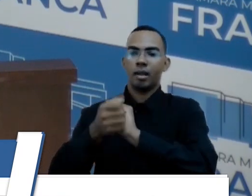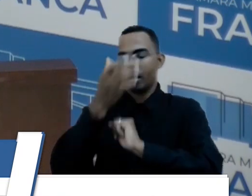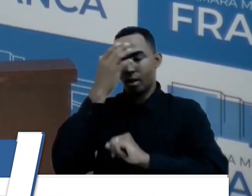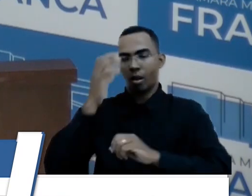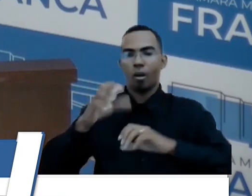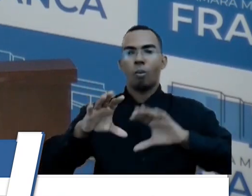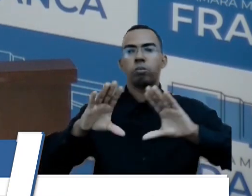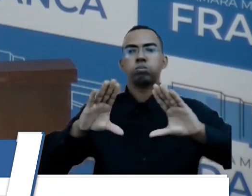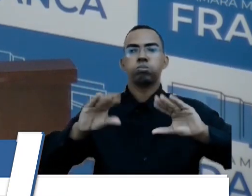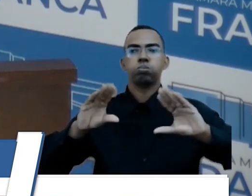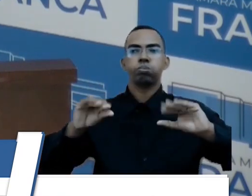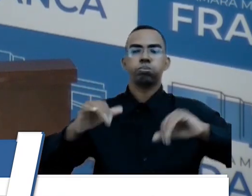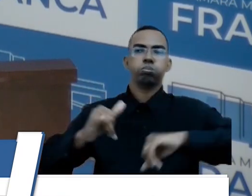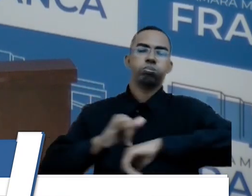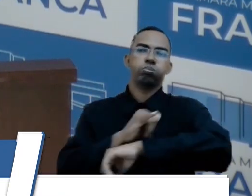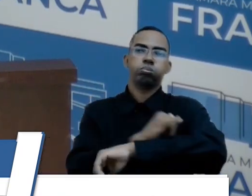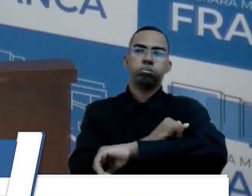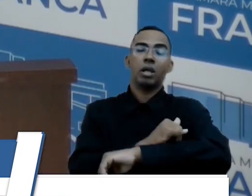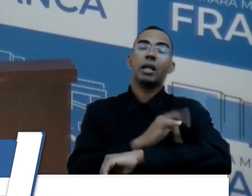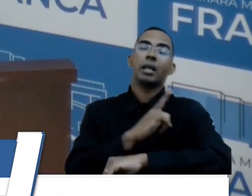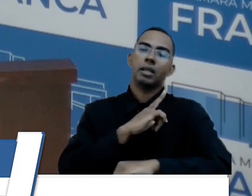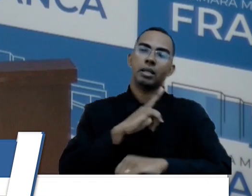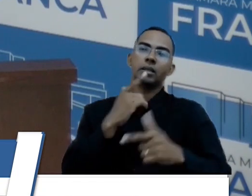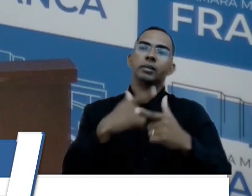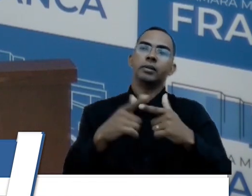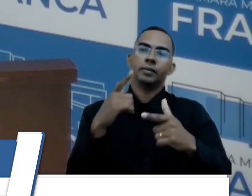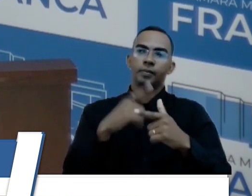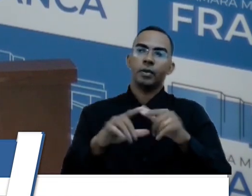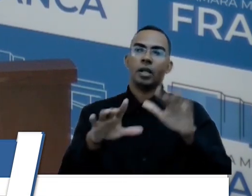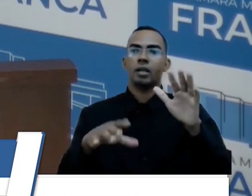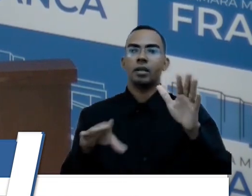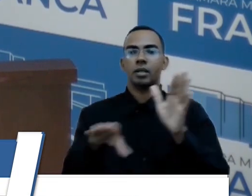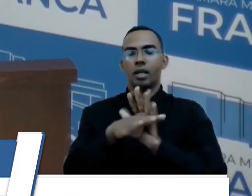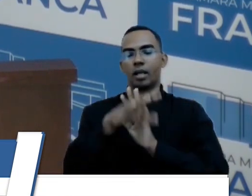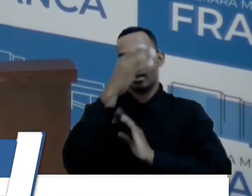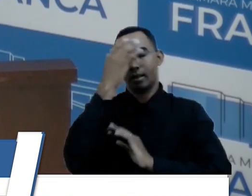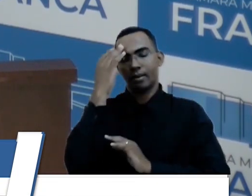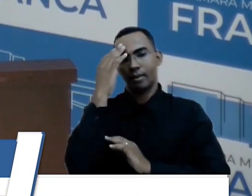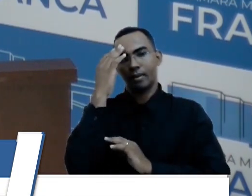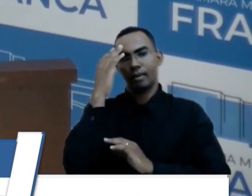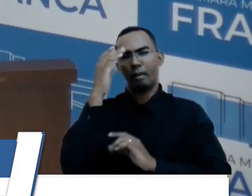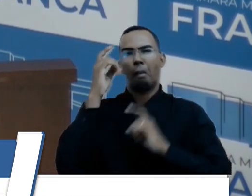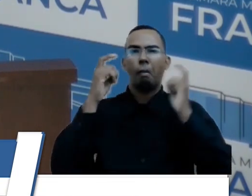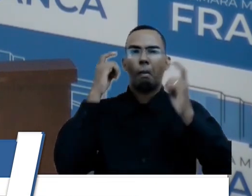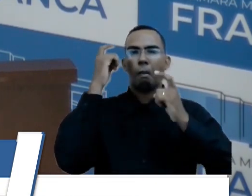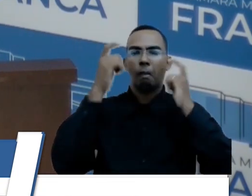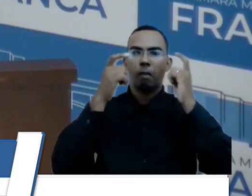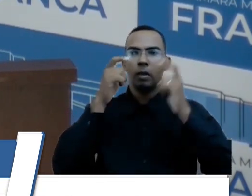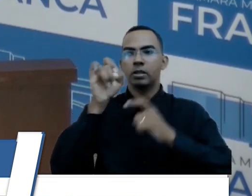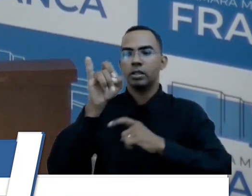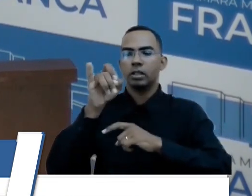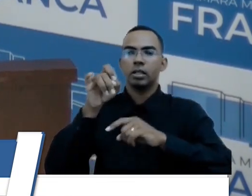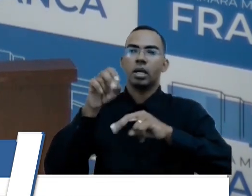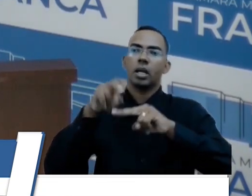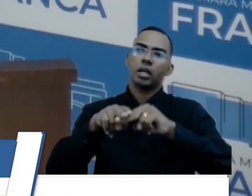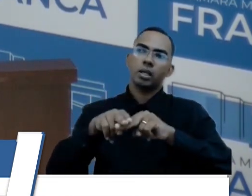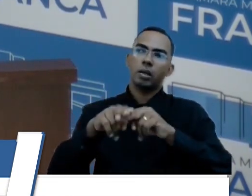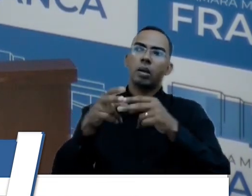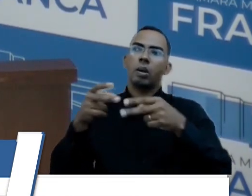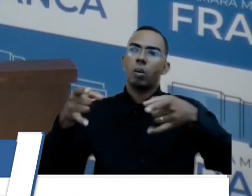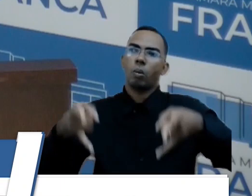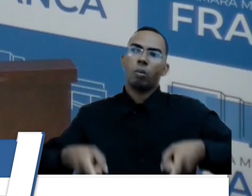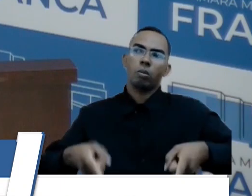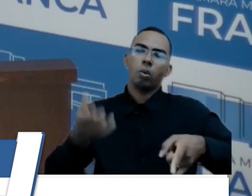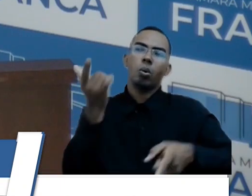né? Nós temos esse problema e às vezes chega, a gente fica preocupado, né, se aquela cadeira que está ali, se aquela cama que está ali vai